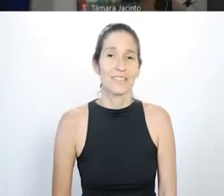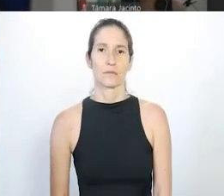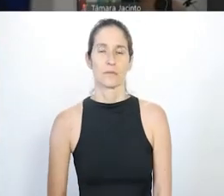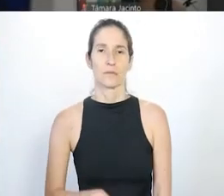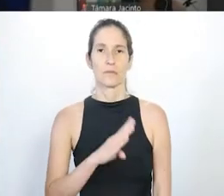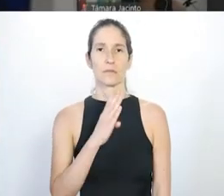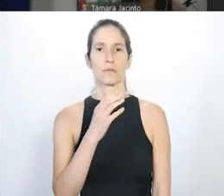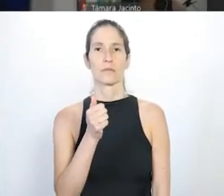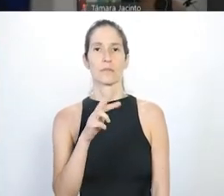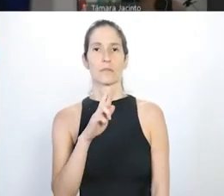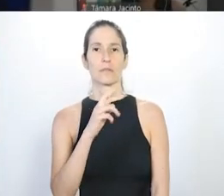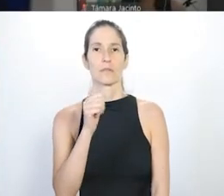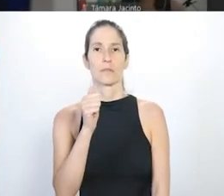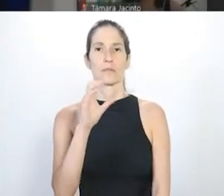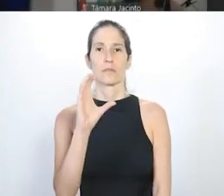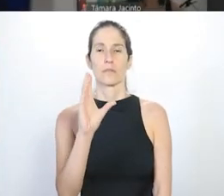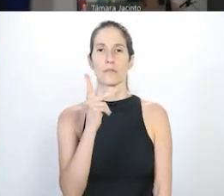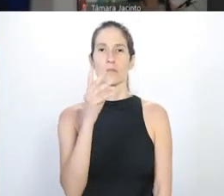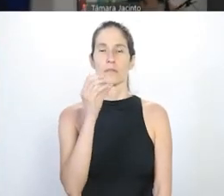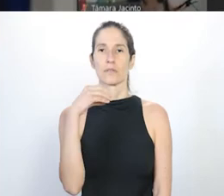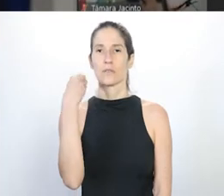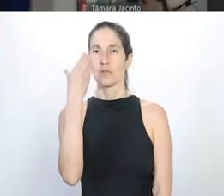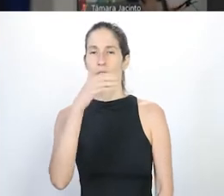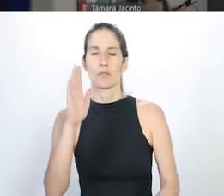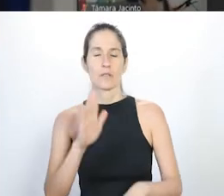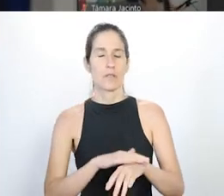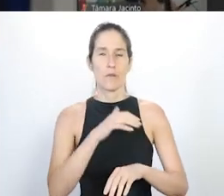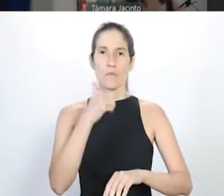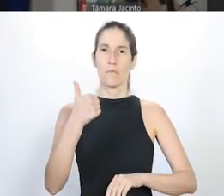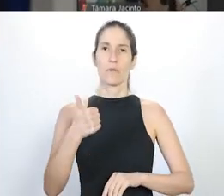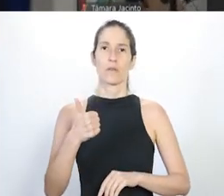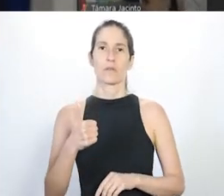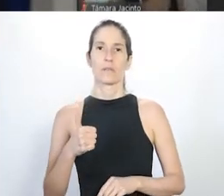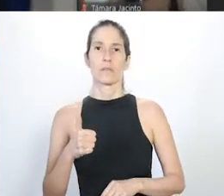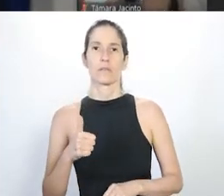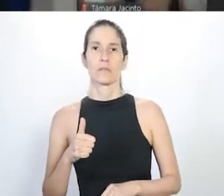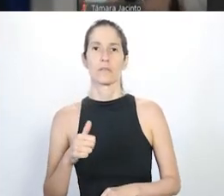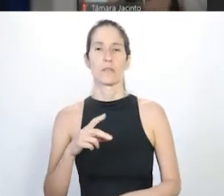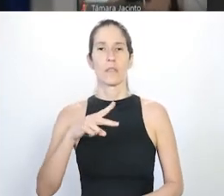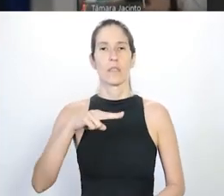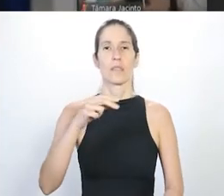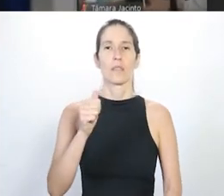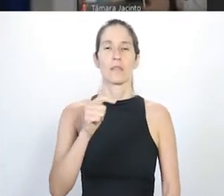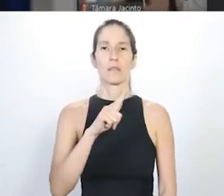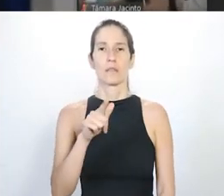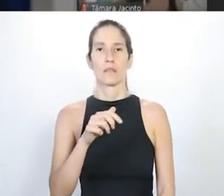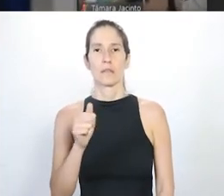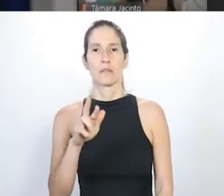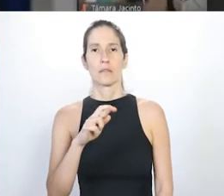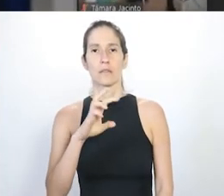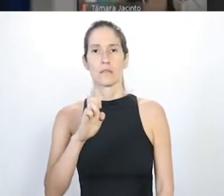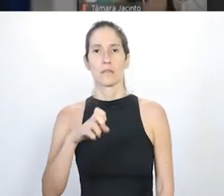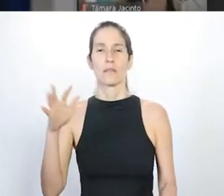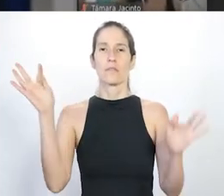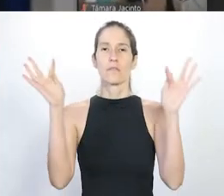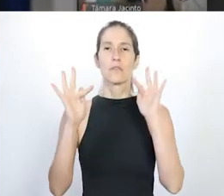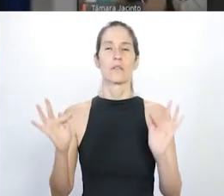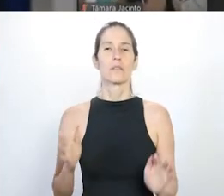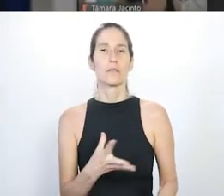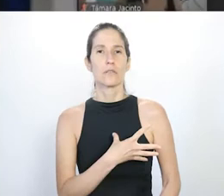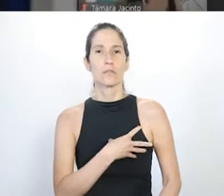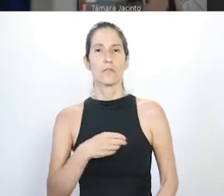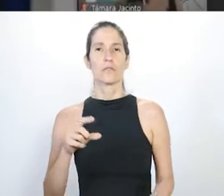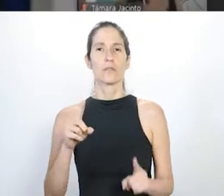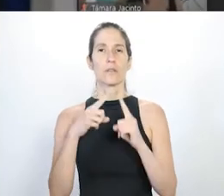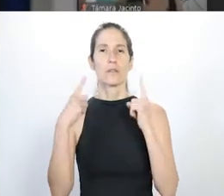trovejo, Nazaré se orgulha do filho que deu, fazia da roda o seu apogeu, a ciranda foi